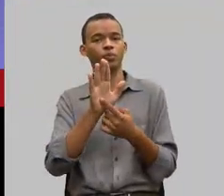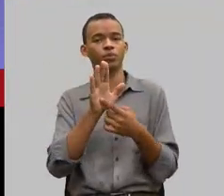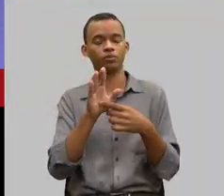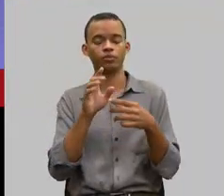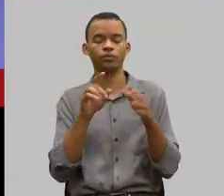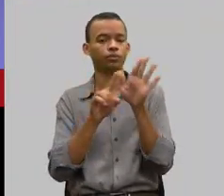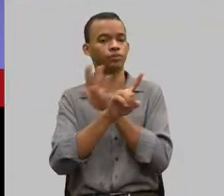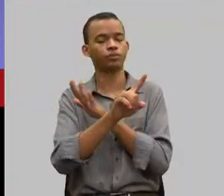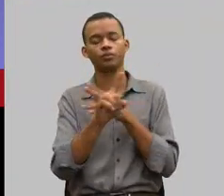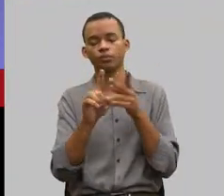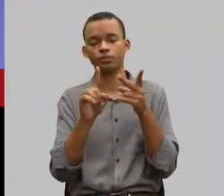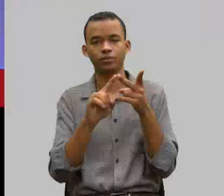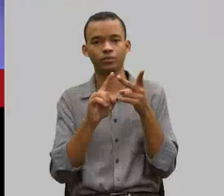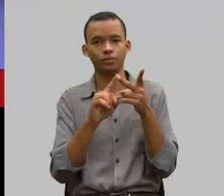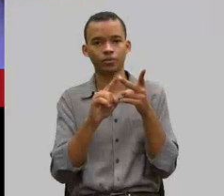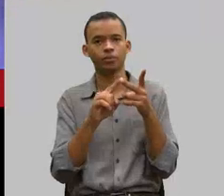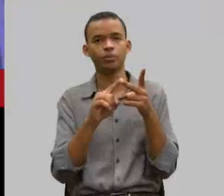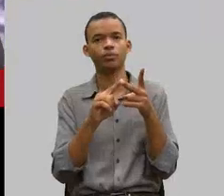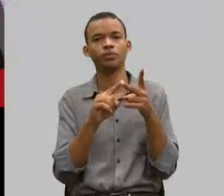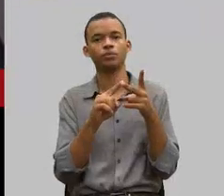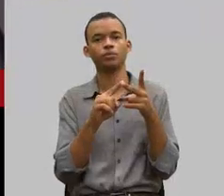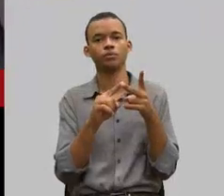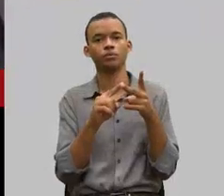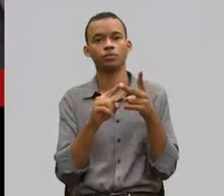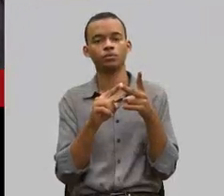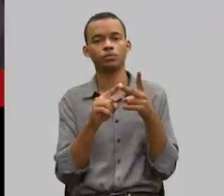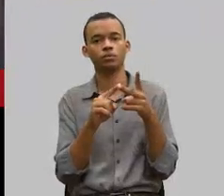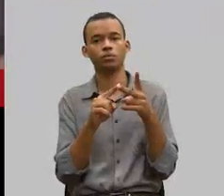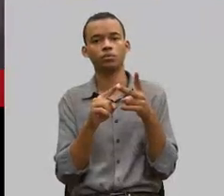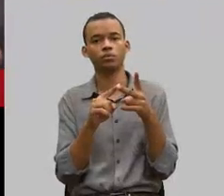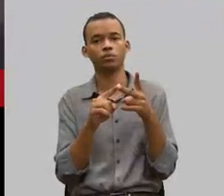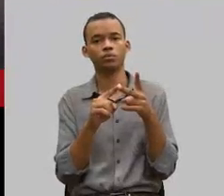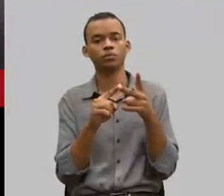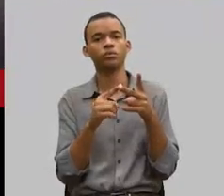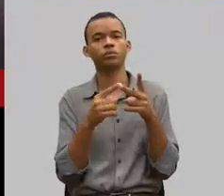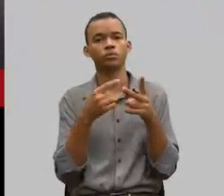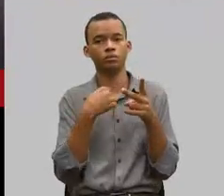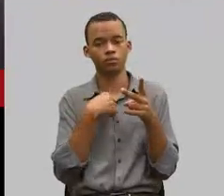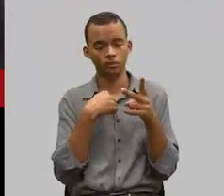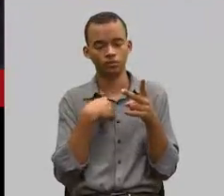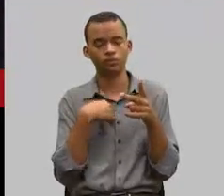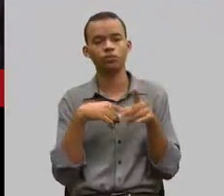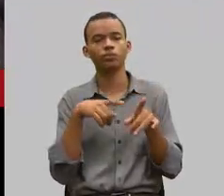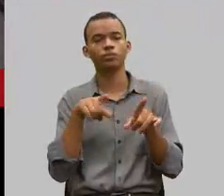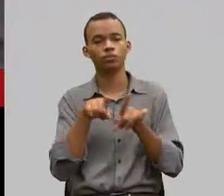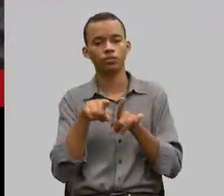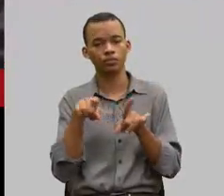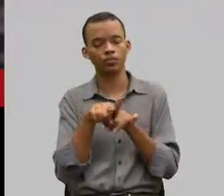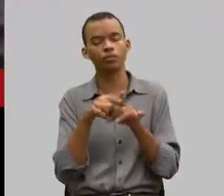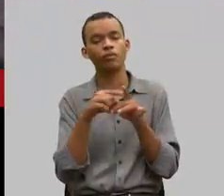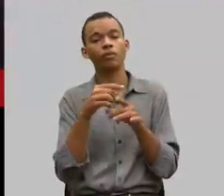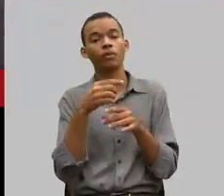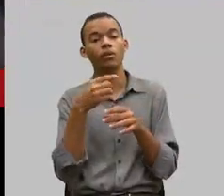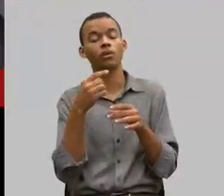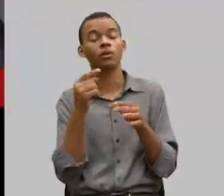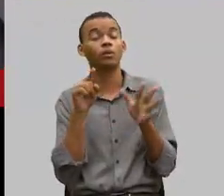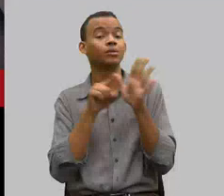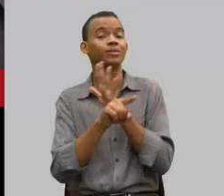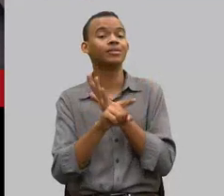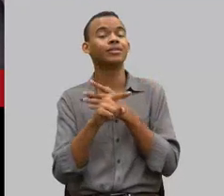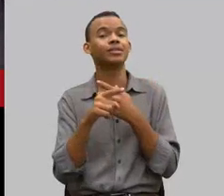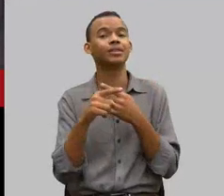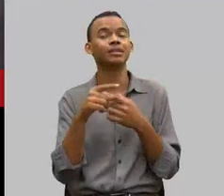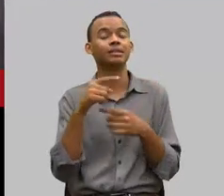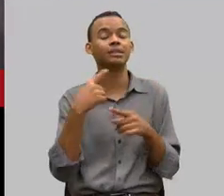eh o segundo ponto eu vou também questionar a sanção a demora